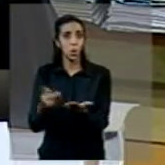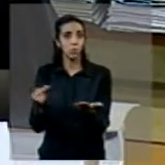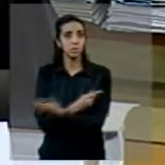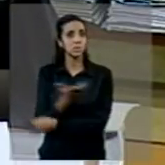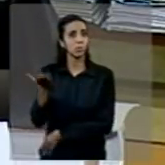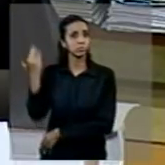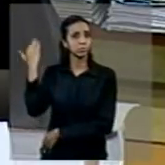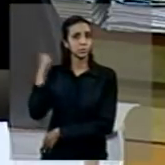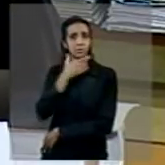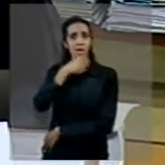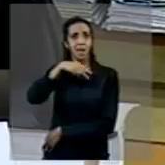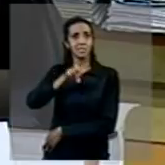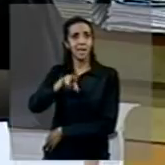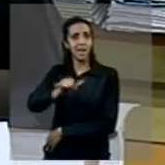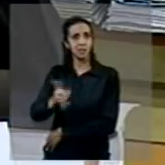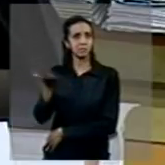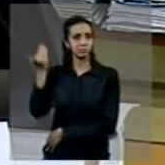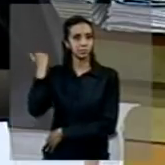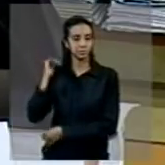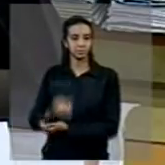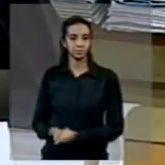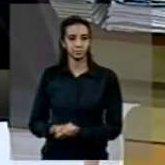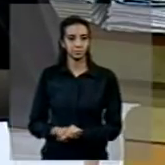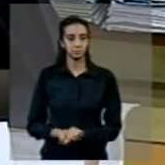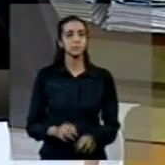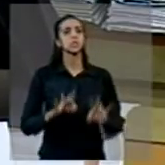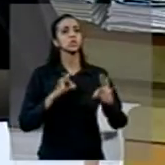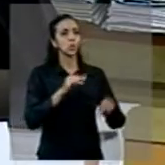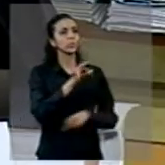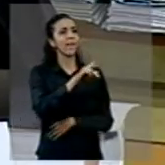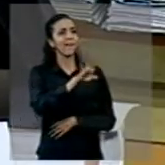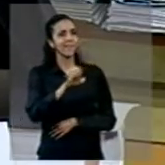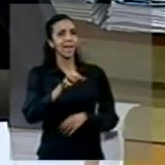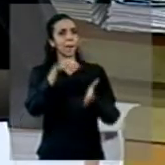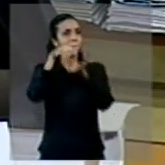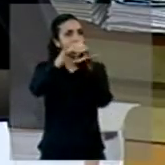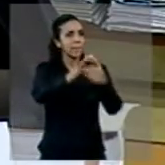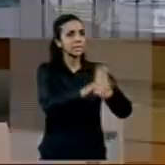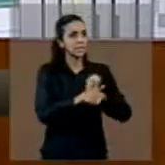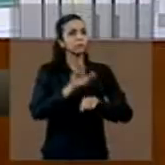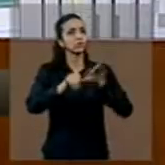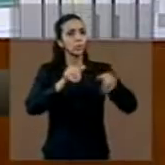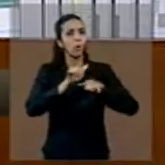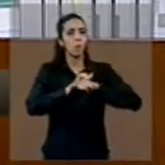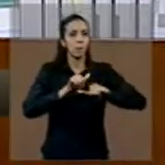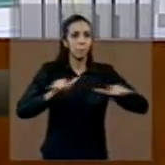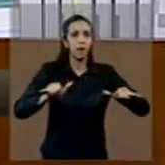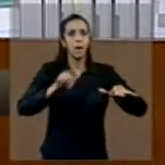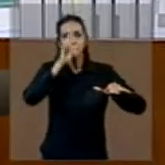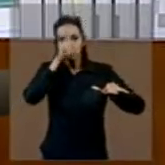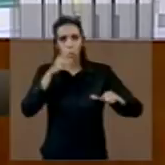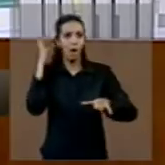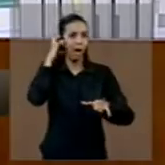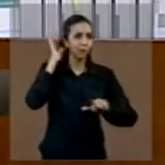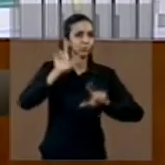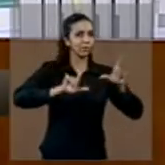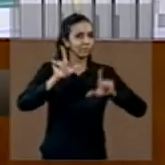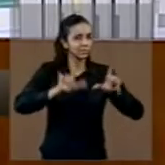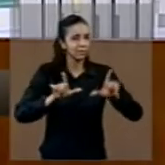da Silveira. Sim. E todos os TRS fizeram campanhas de chamamento, de orientação, de divulgação em rádio,